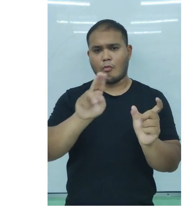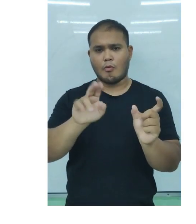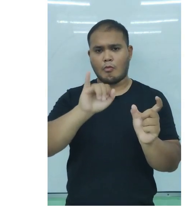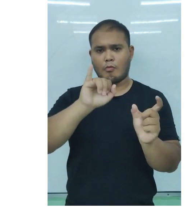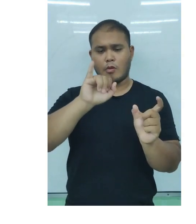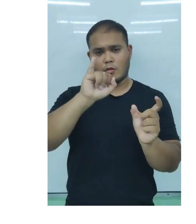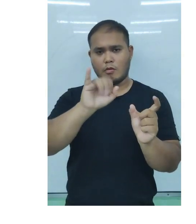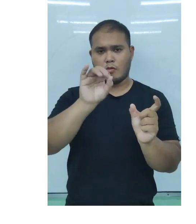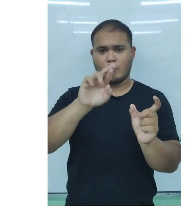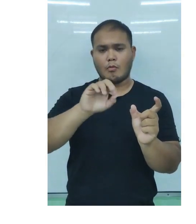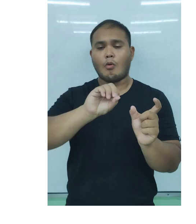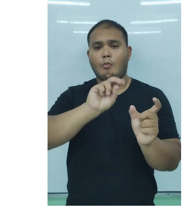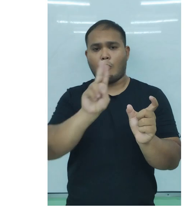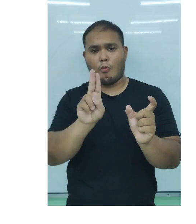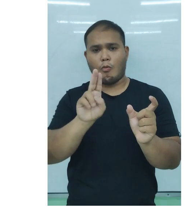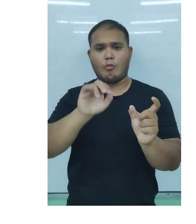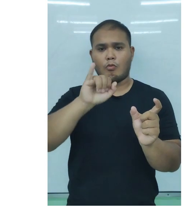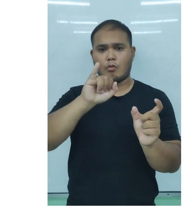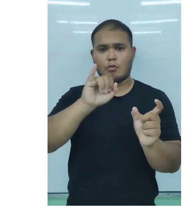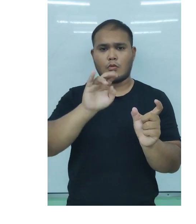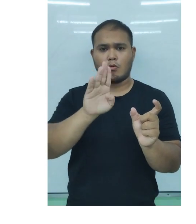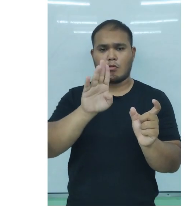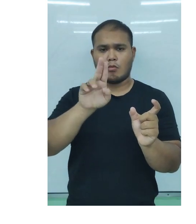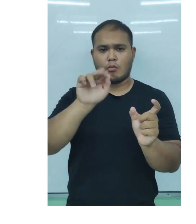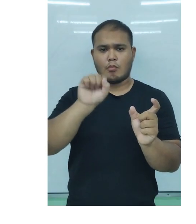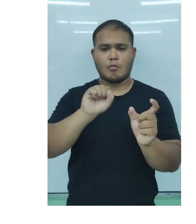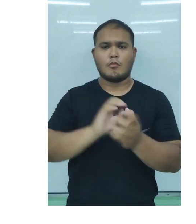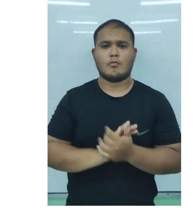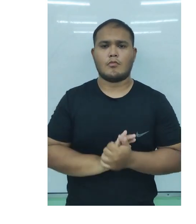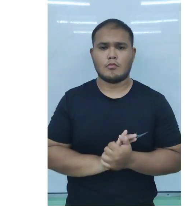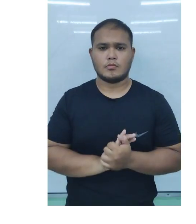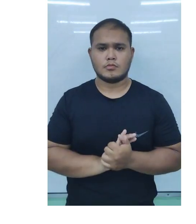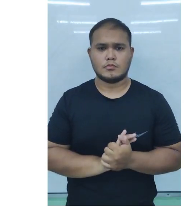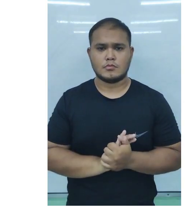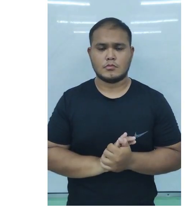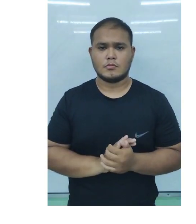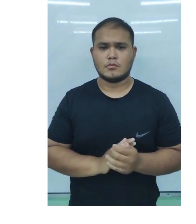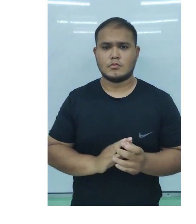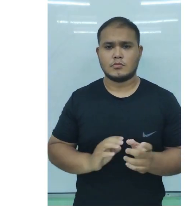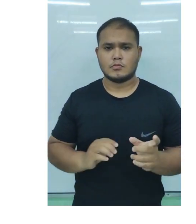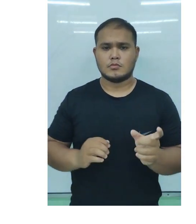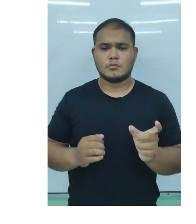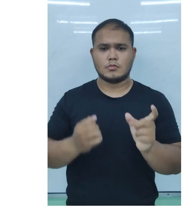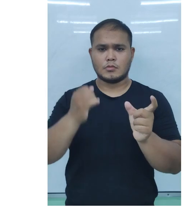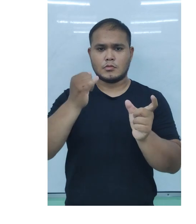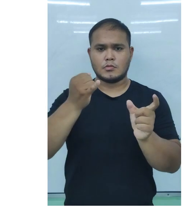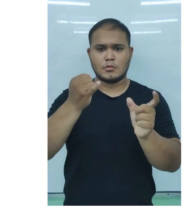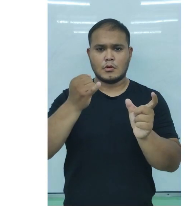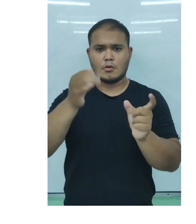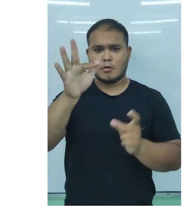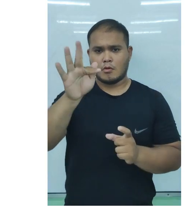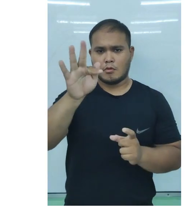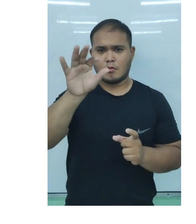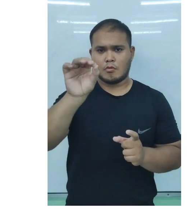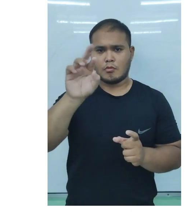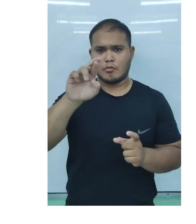Então, vai ser fortio, fortius, mais forte, comparativo de